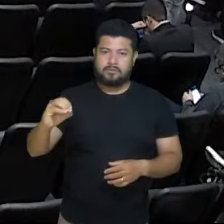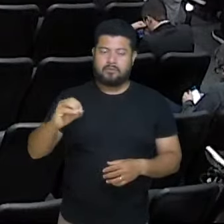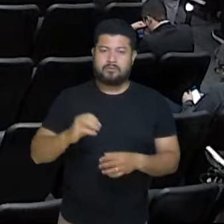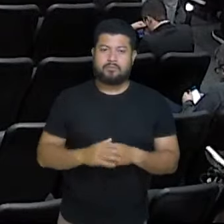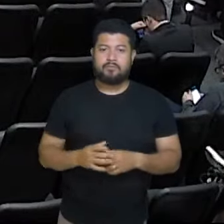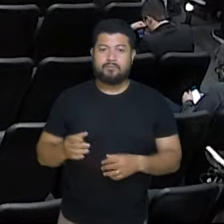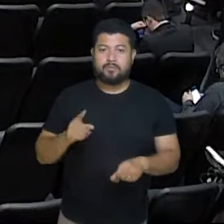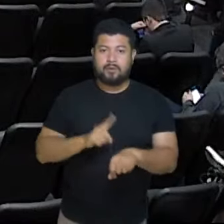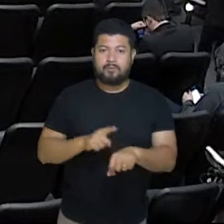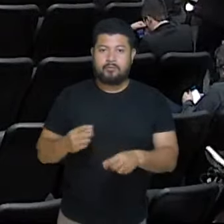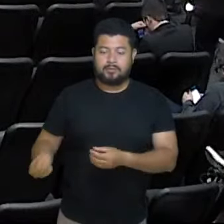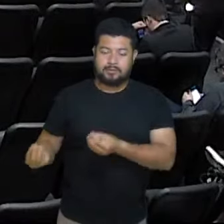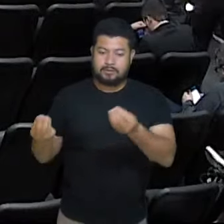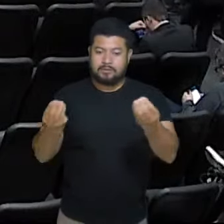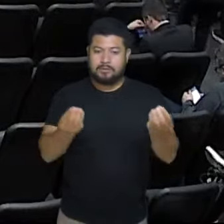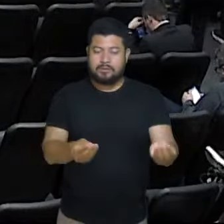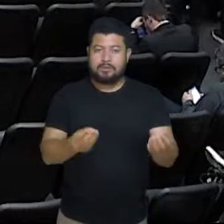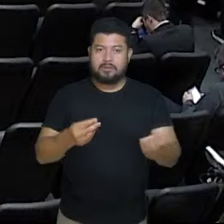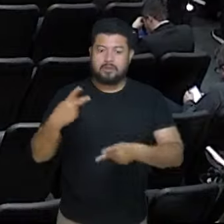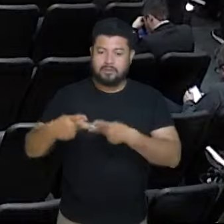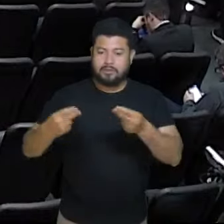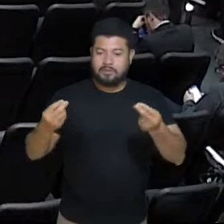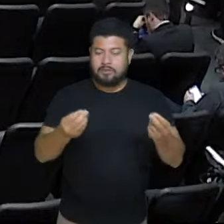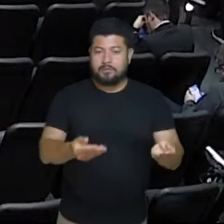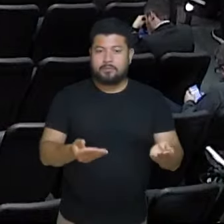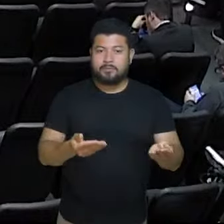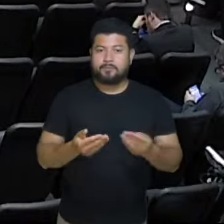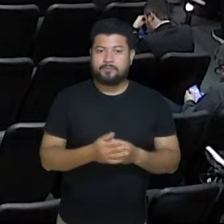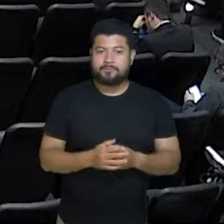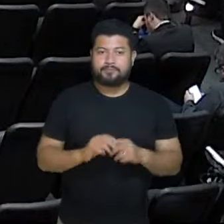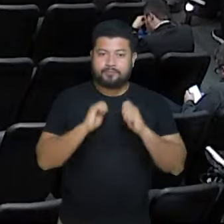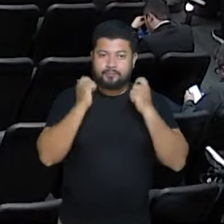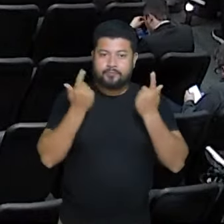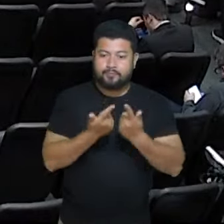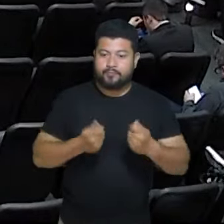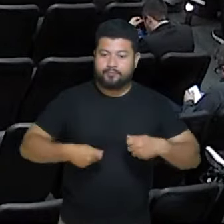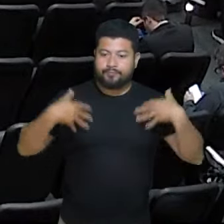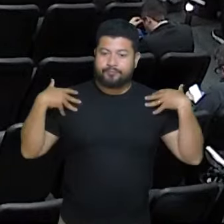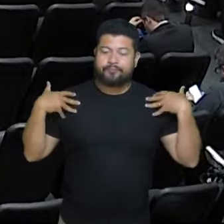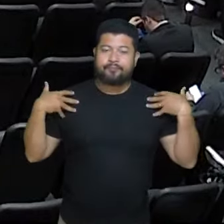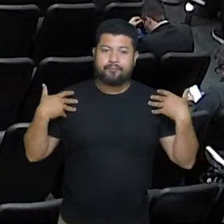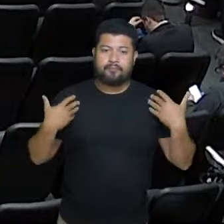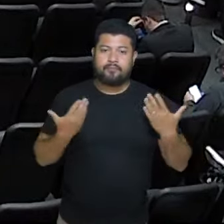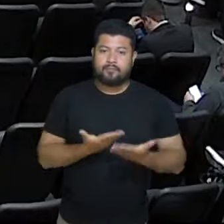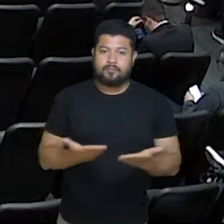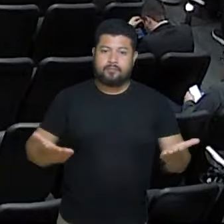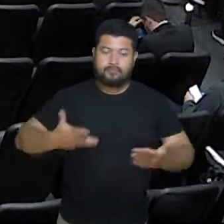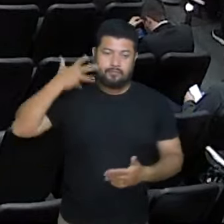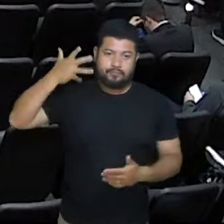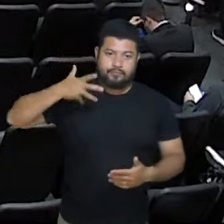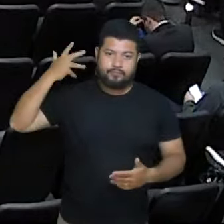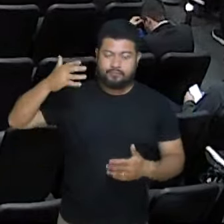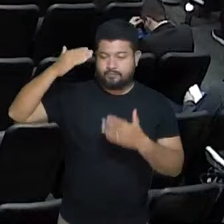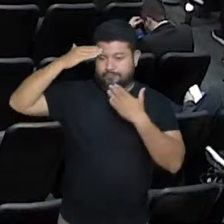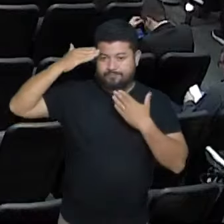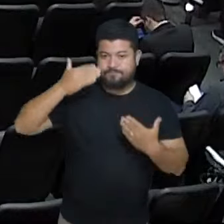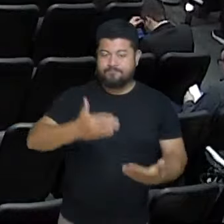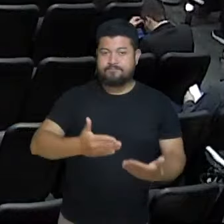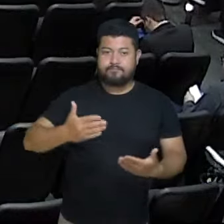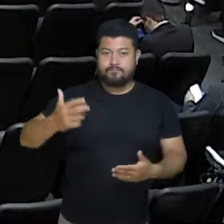de fazer a entrega a assembleia homenageia nossos palestrantes em gratidão pelo